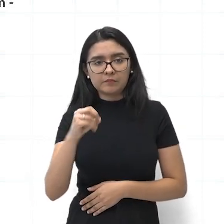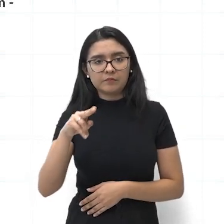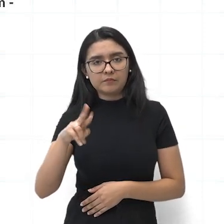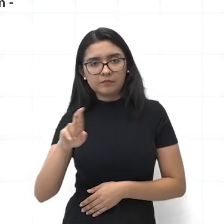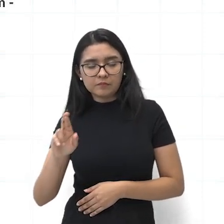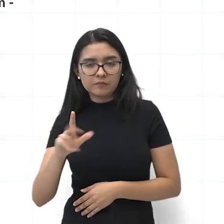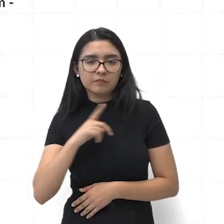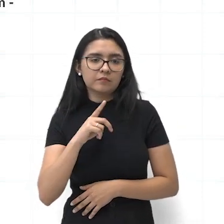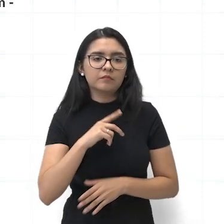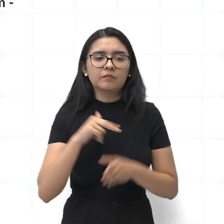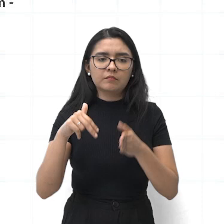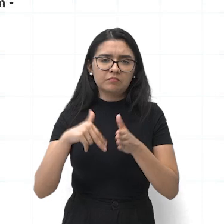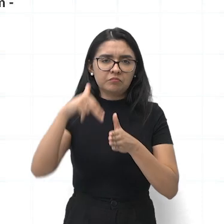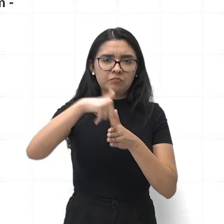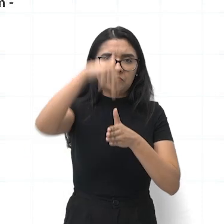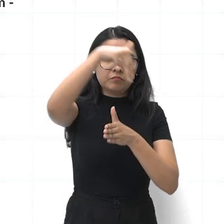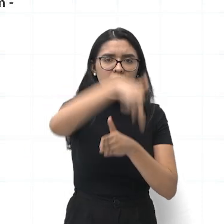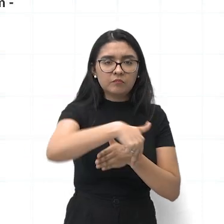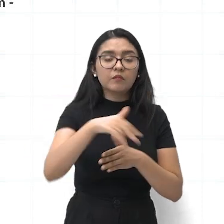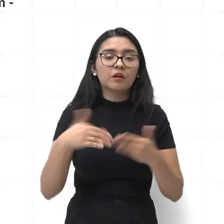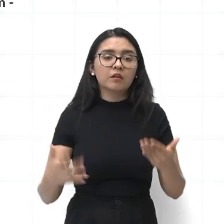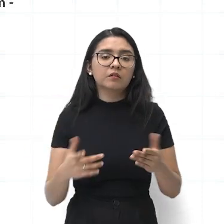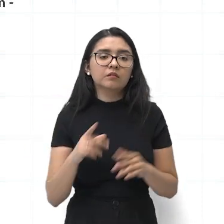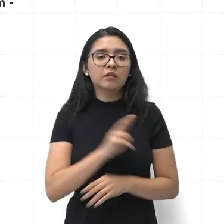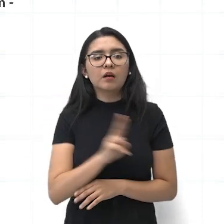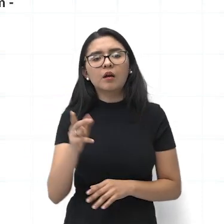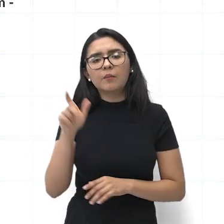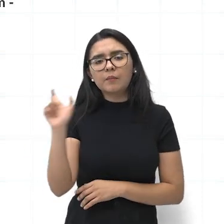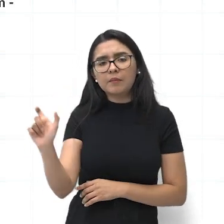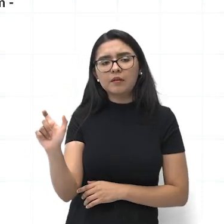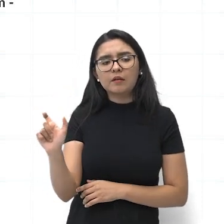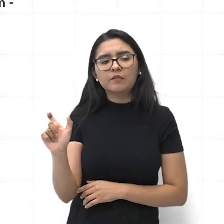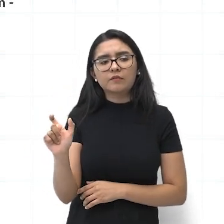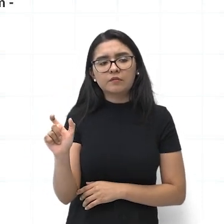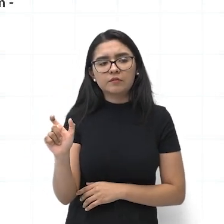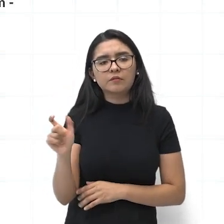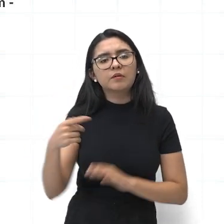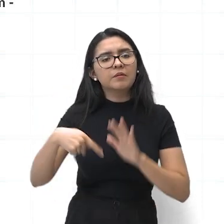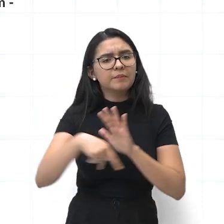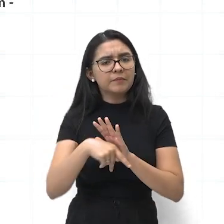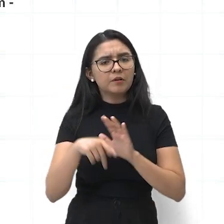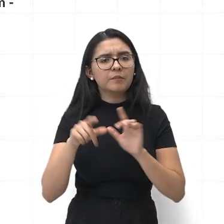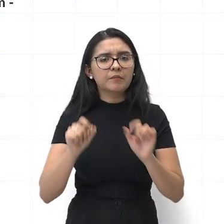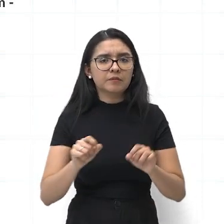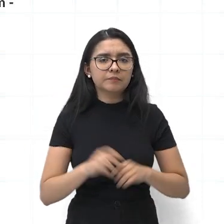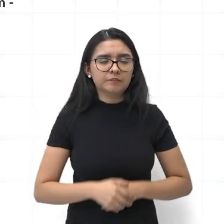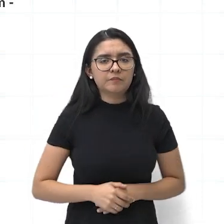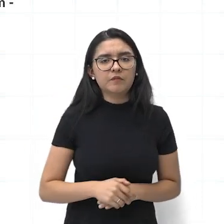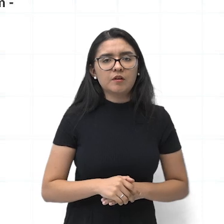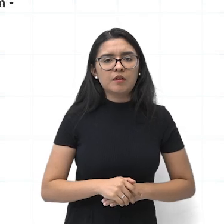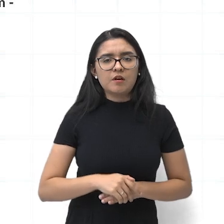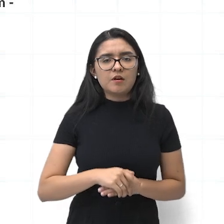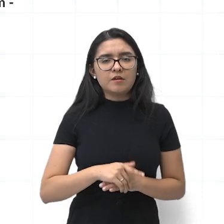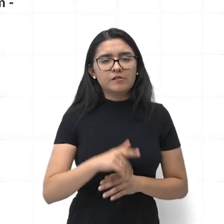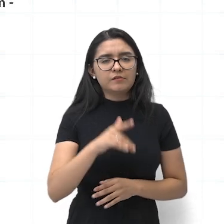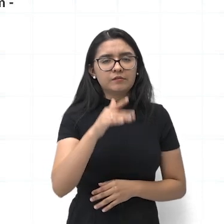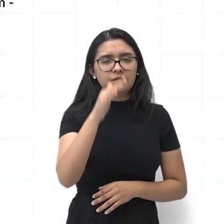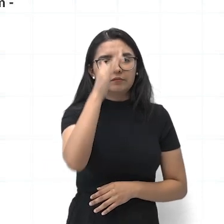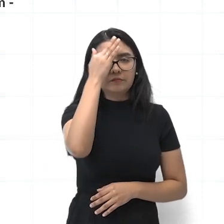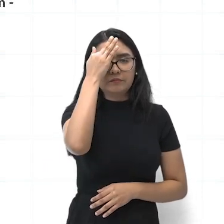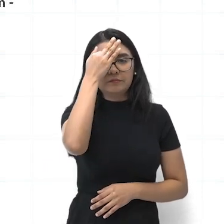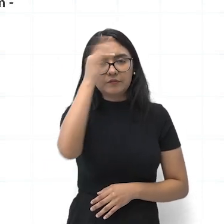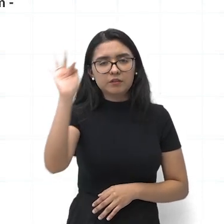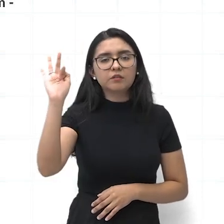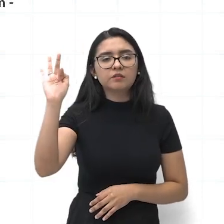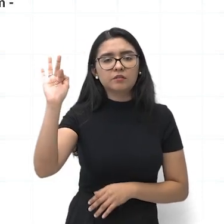ou, suprimindo aí o nome, né, Parkour. É um termo de origem no francês, Parkour,